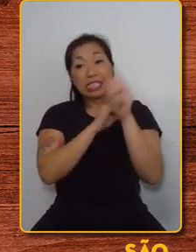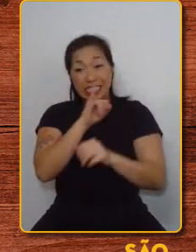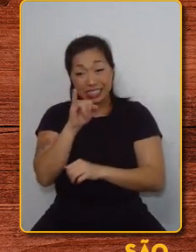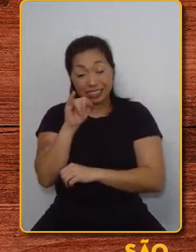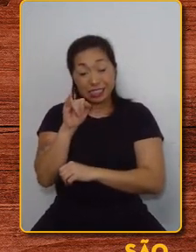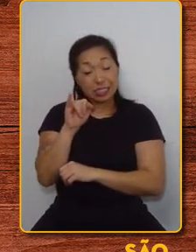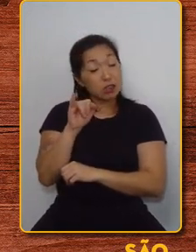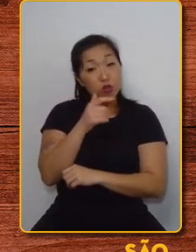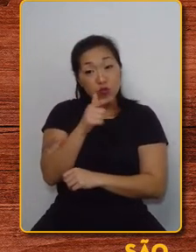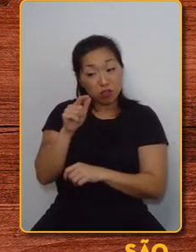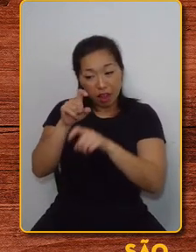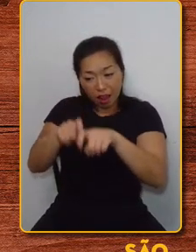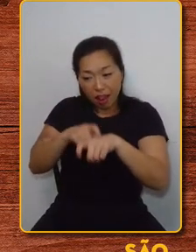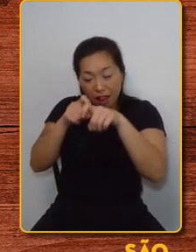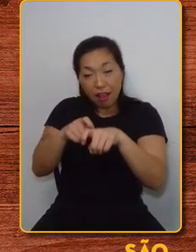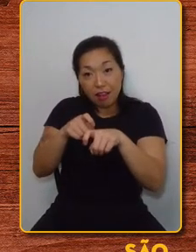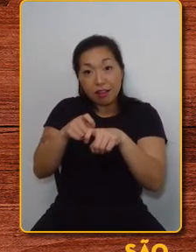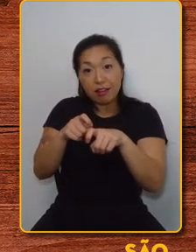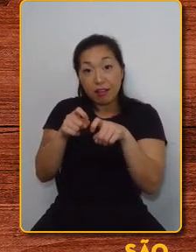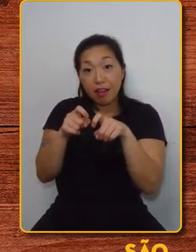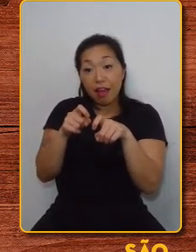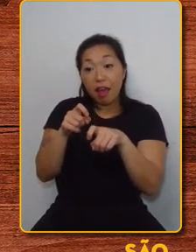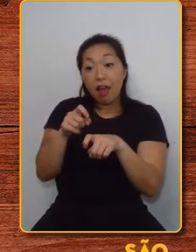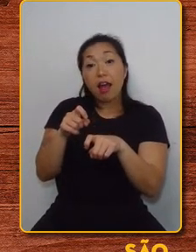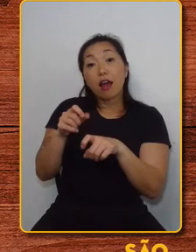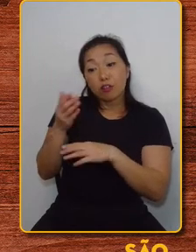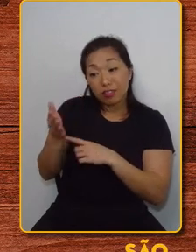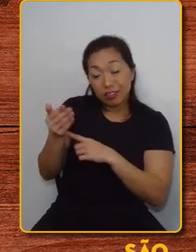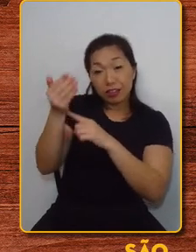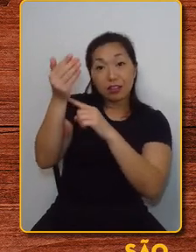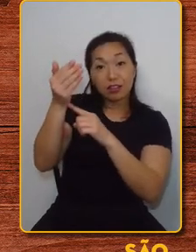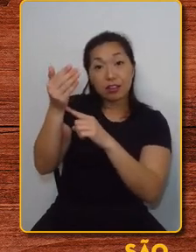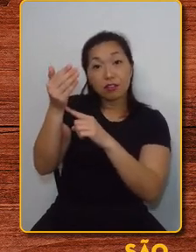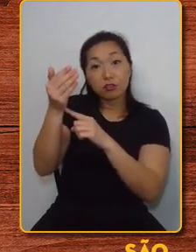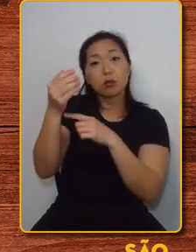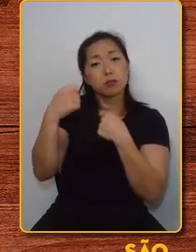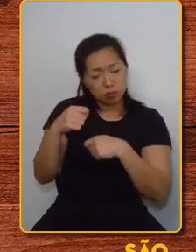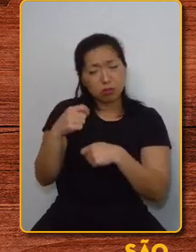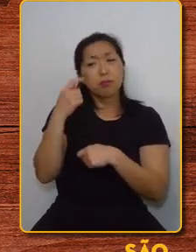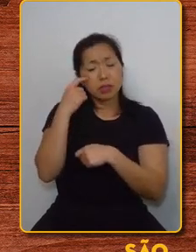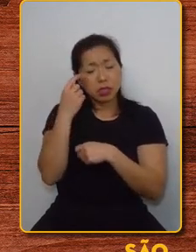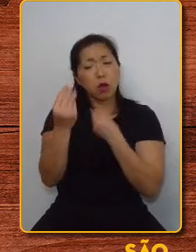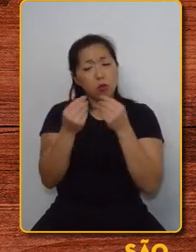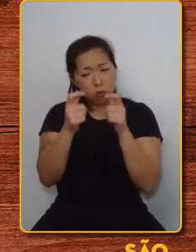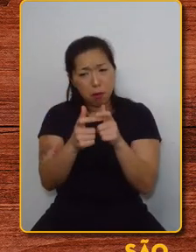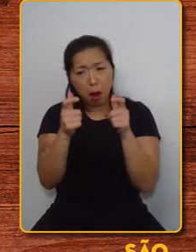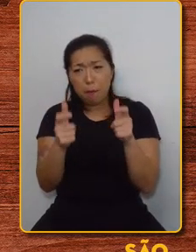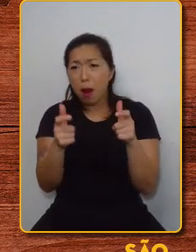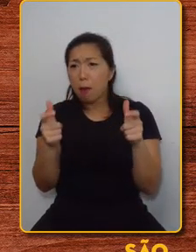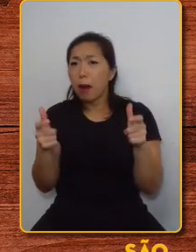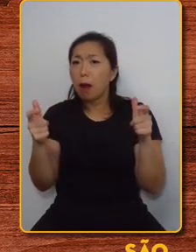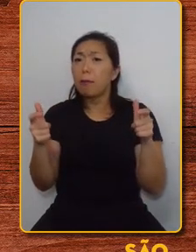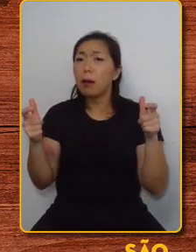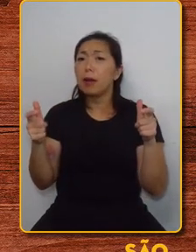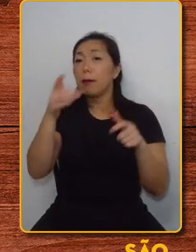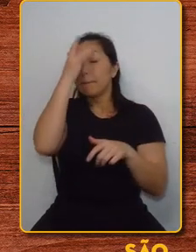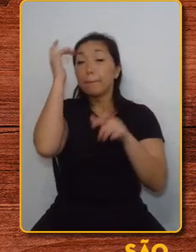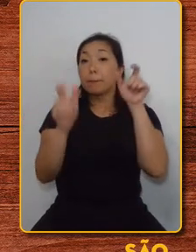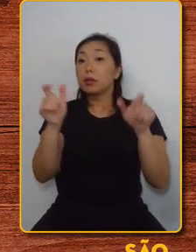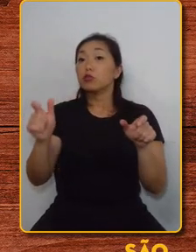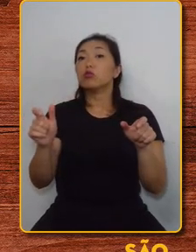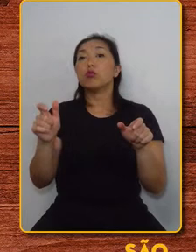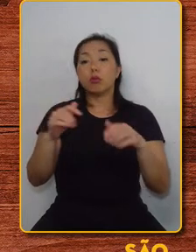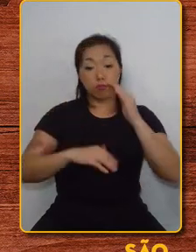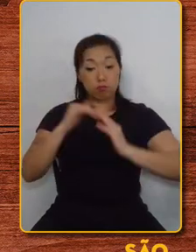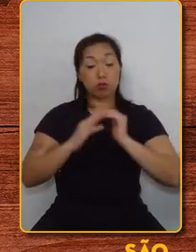apartamento, não. É agroecologia numa perspectiva massiva, grande, que as pessoas podem produzir e garantir alimentação